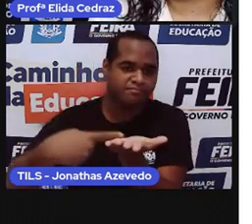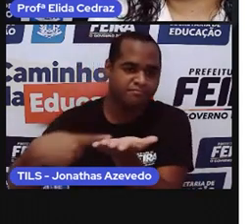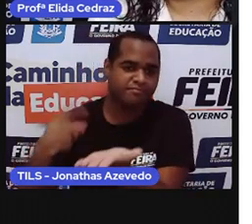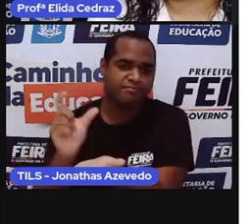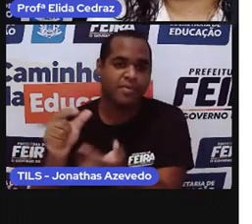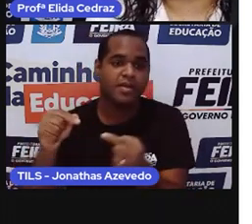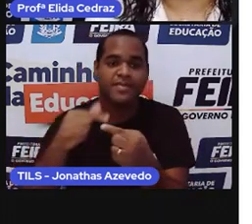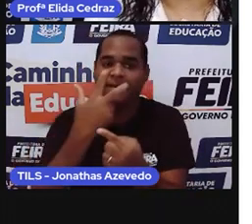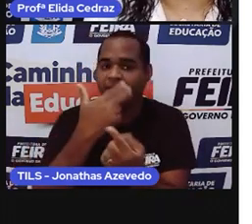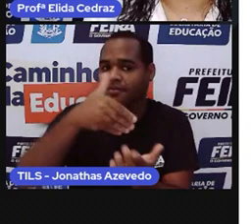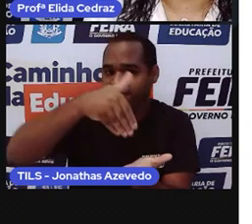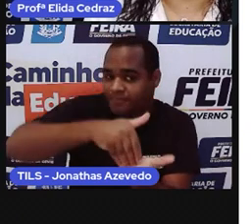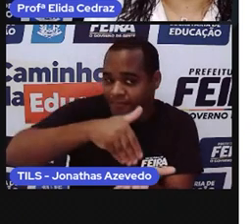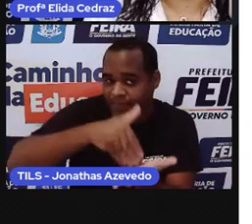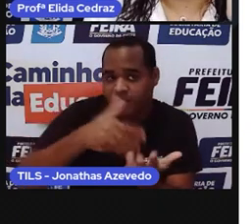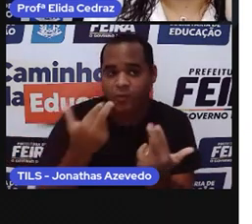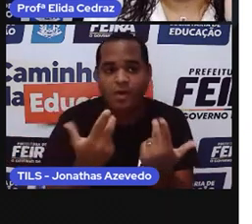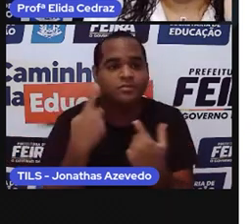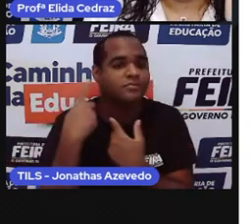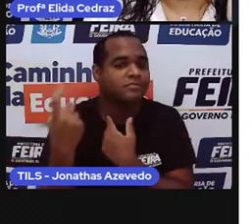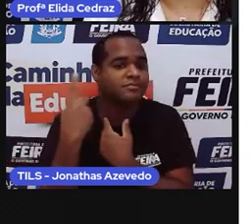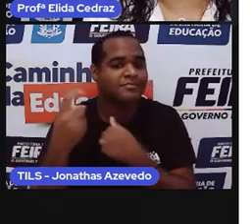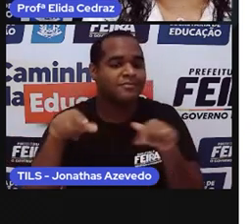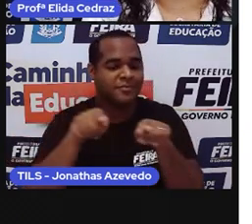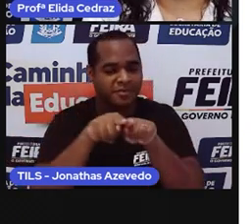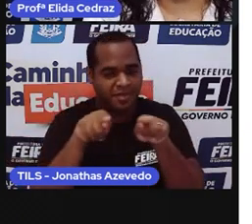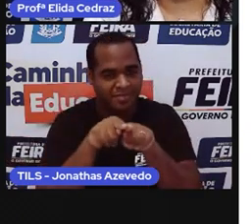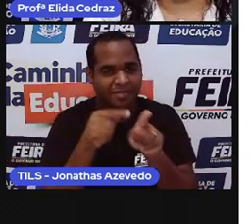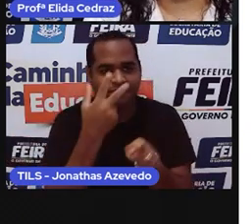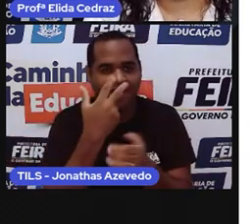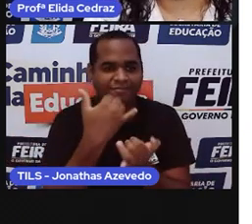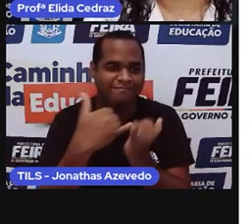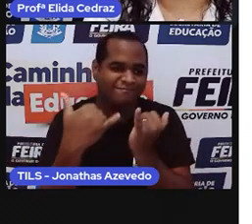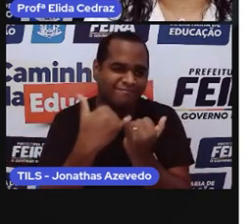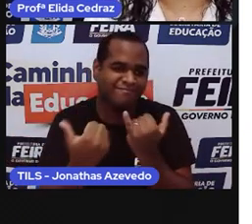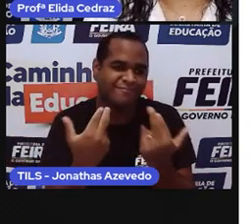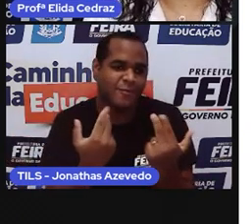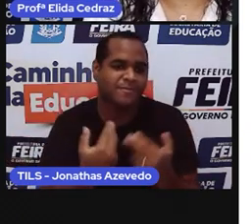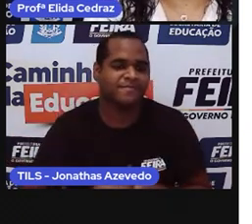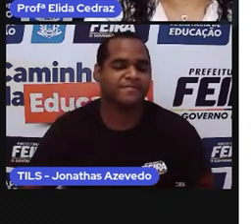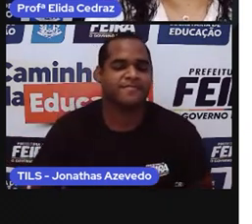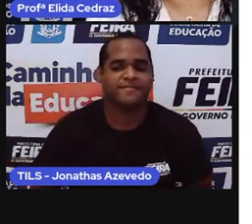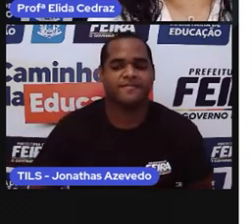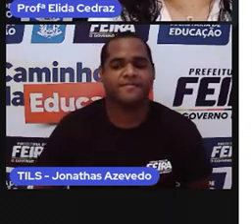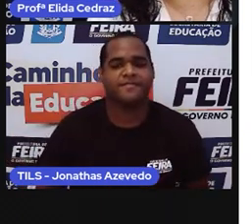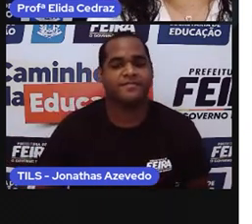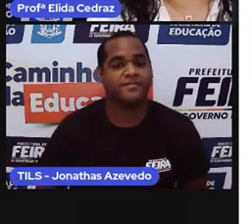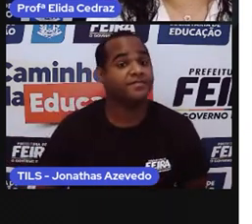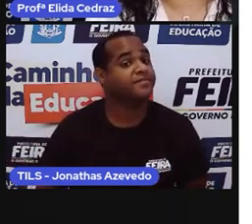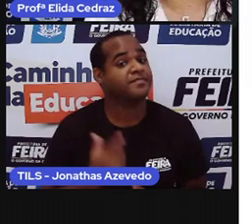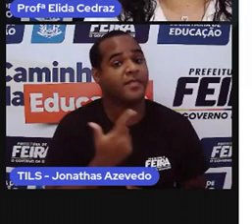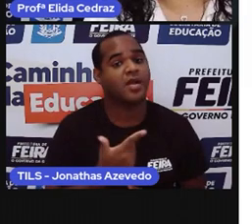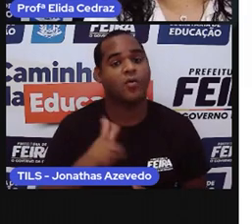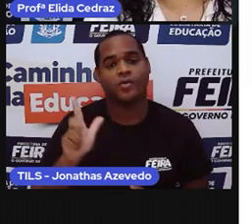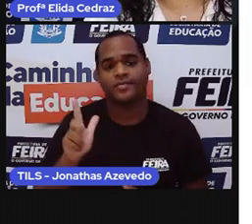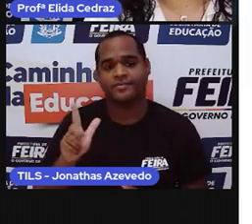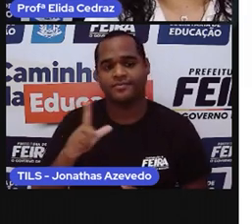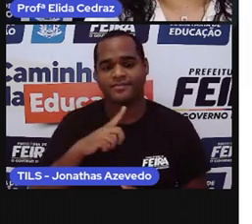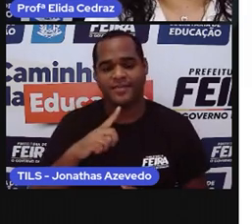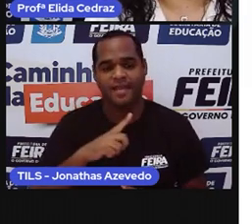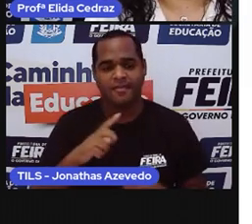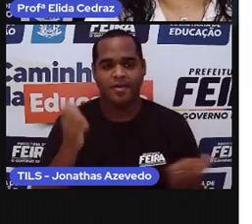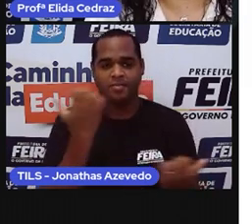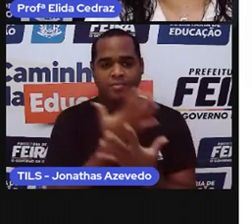mesma terminação e têm o som muito parecido. Qual é o próximo elemento de